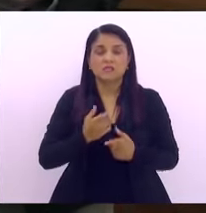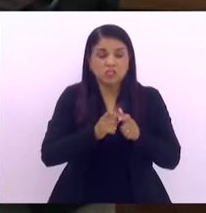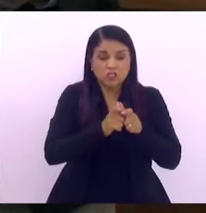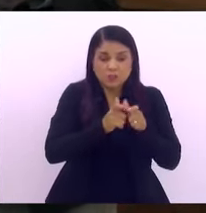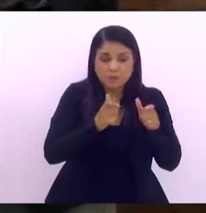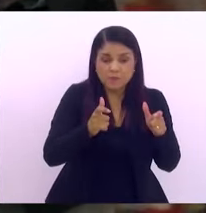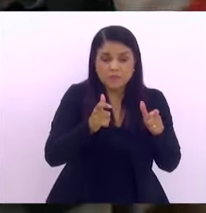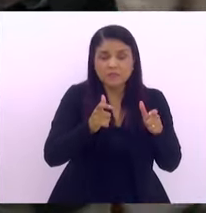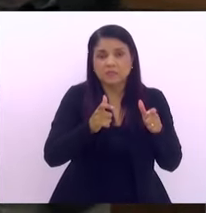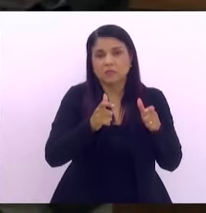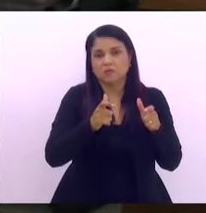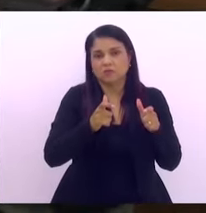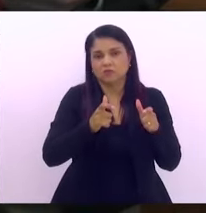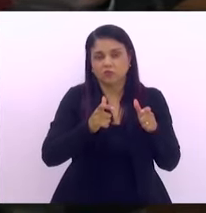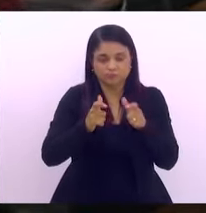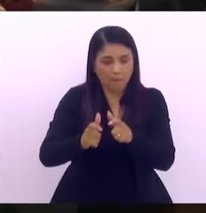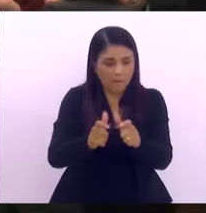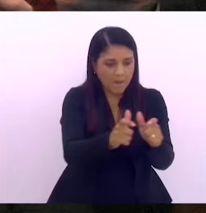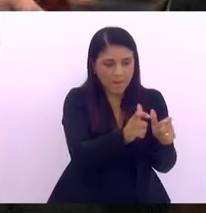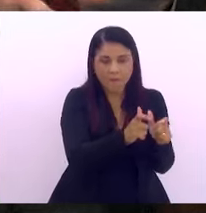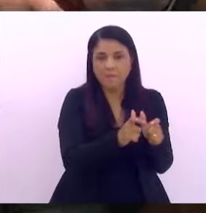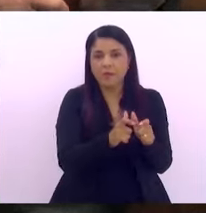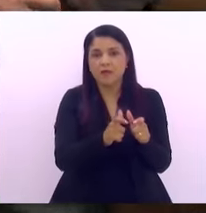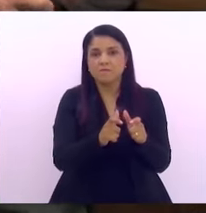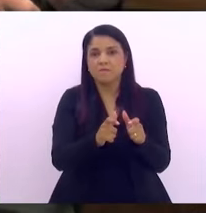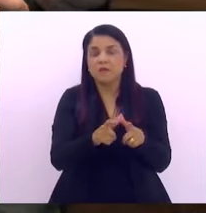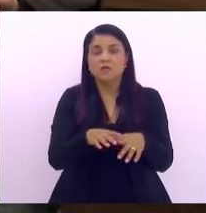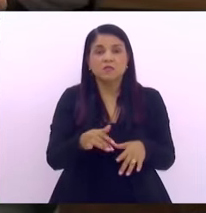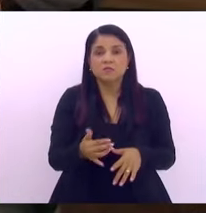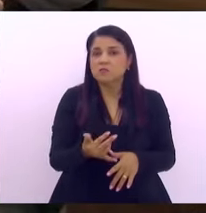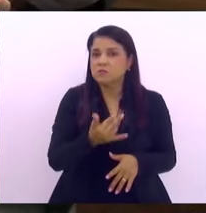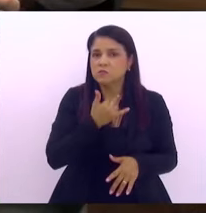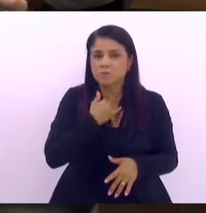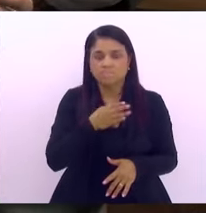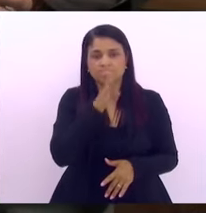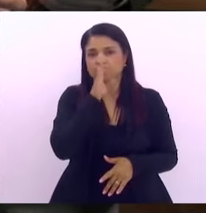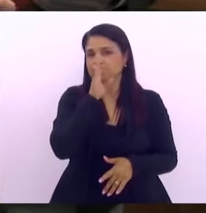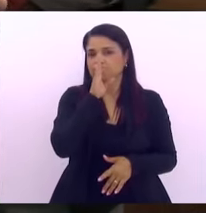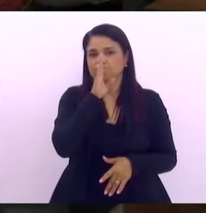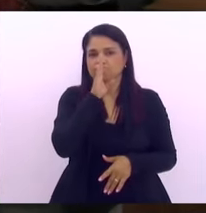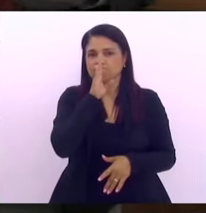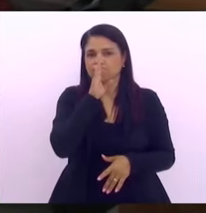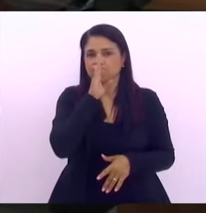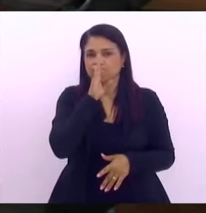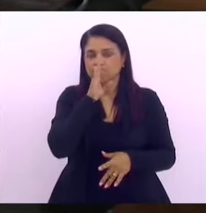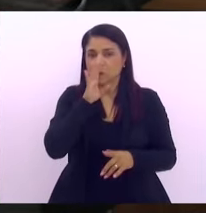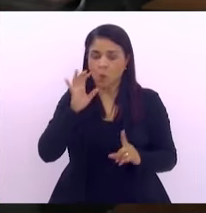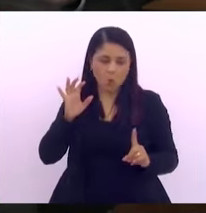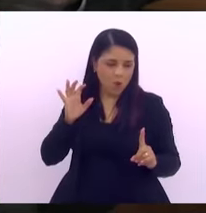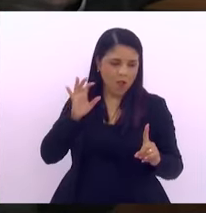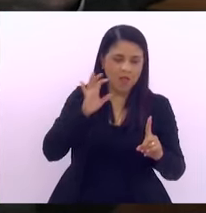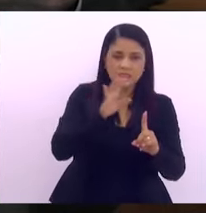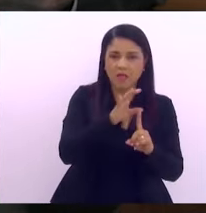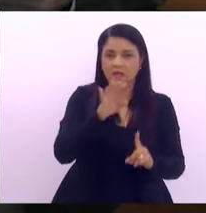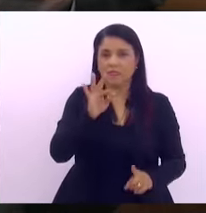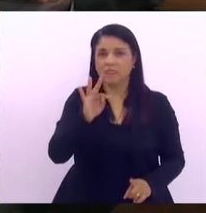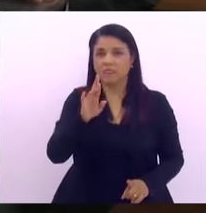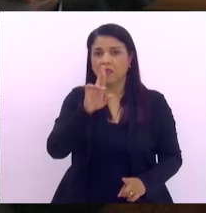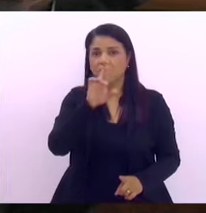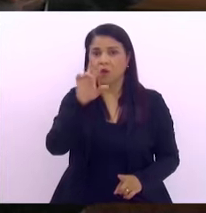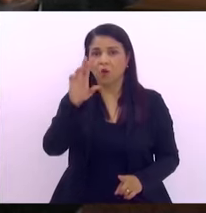dos assentamentos, mas não podemos nos calar quando há um ataque terrorista, inclusive numa rave,